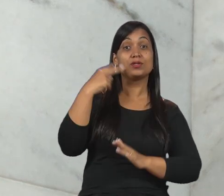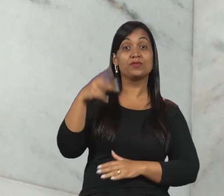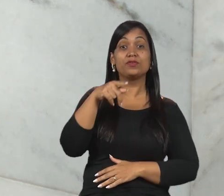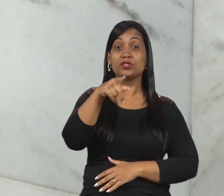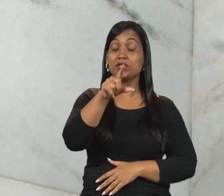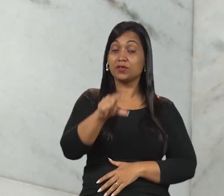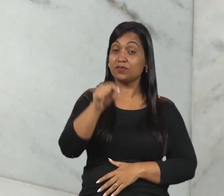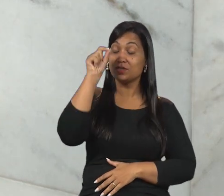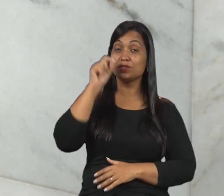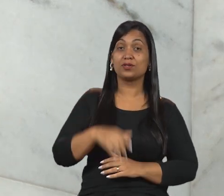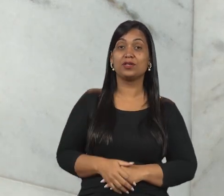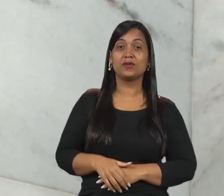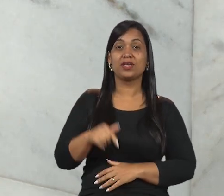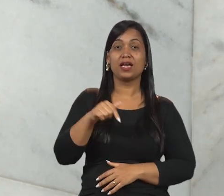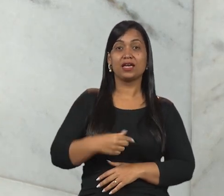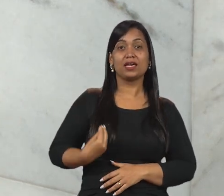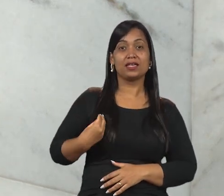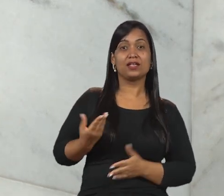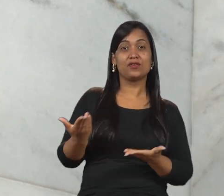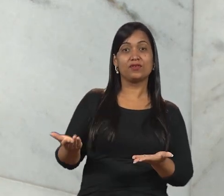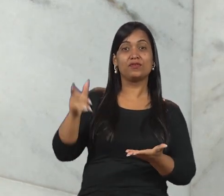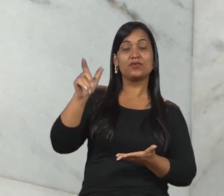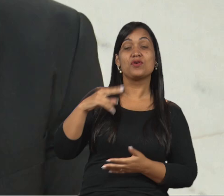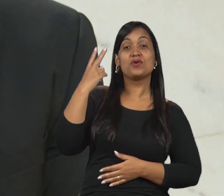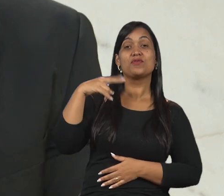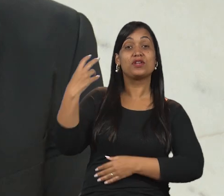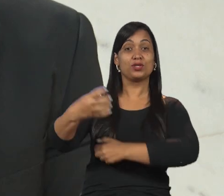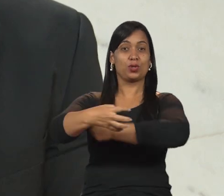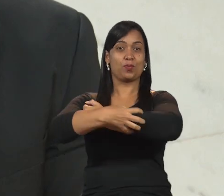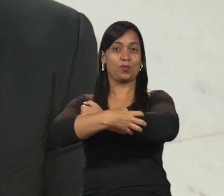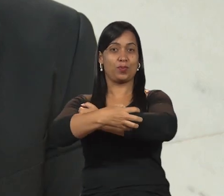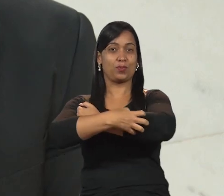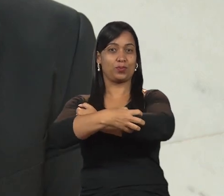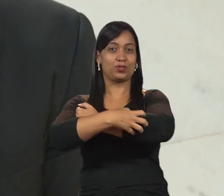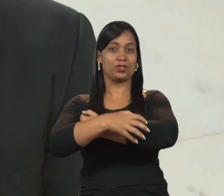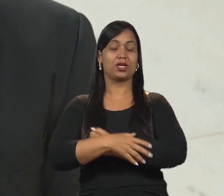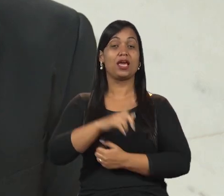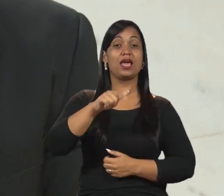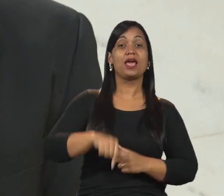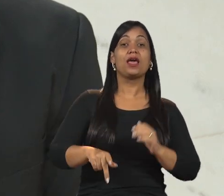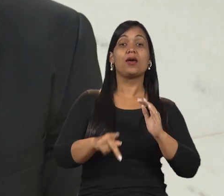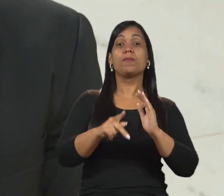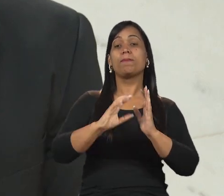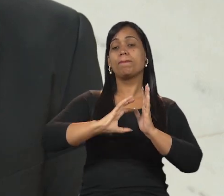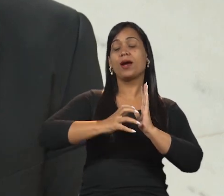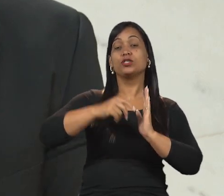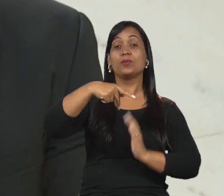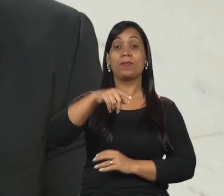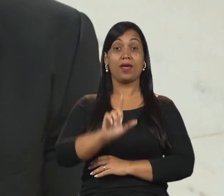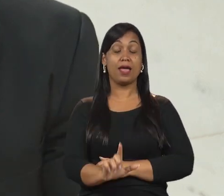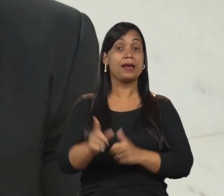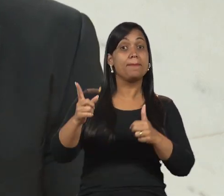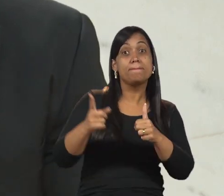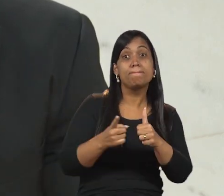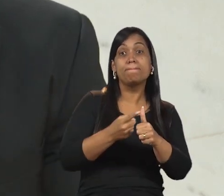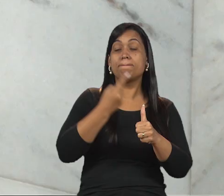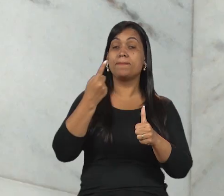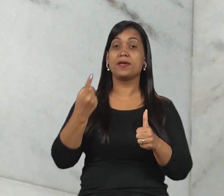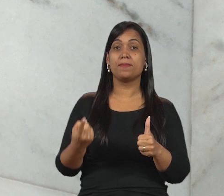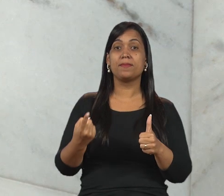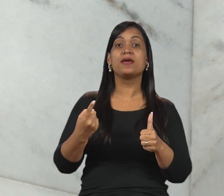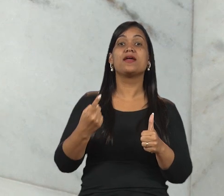que você elegeu. E aqui do meu lado hoje eu tenho o vereador Alexandre Montenegro, que é do PL e está na